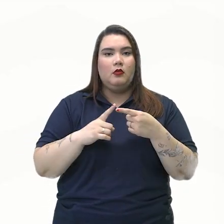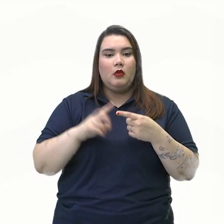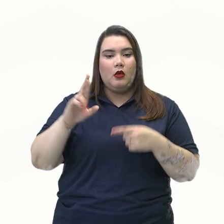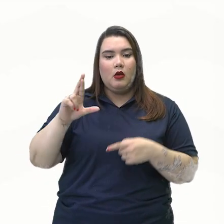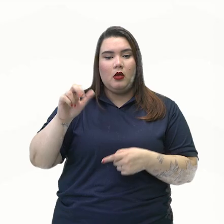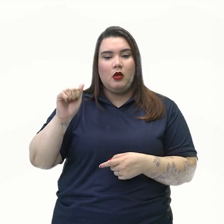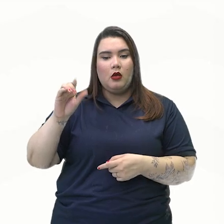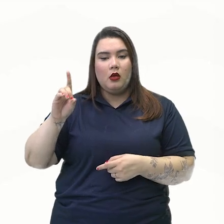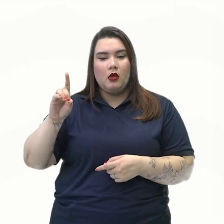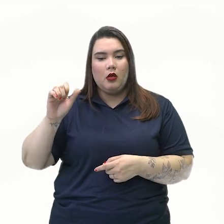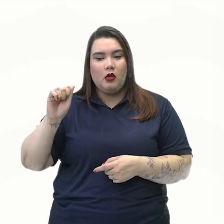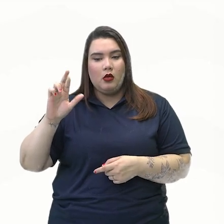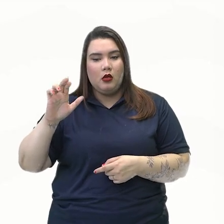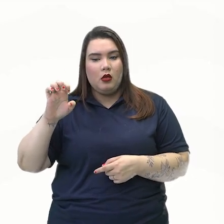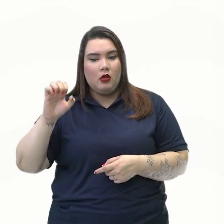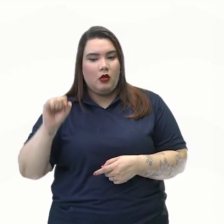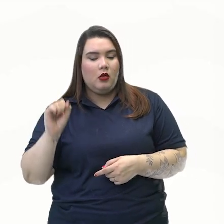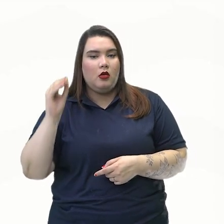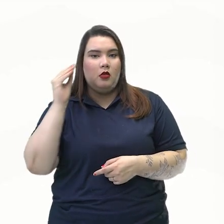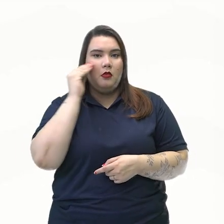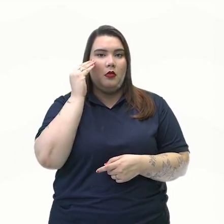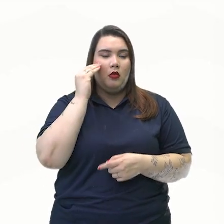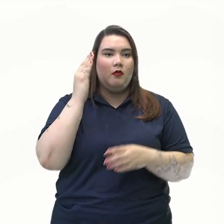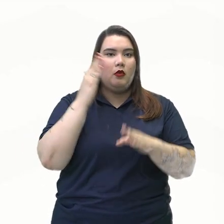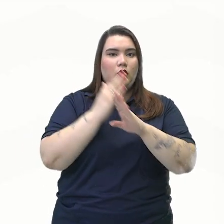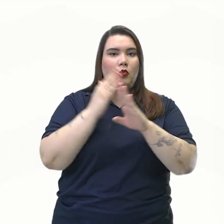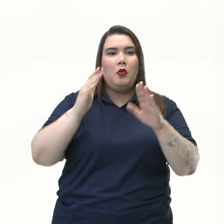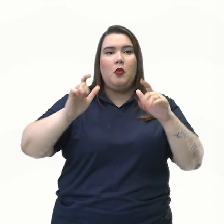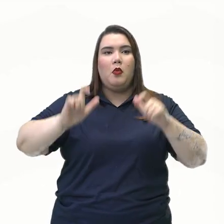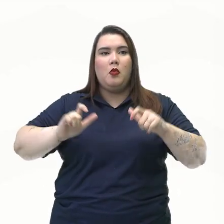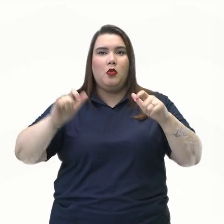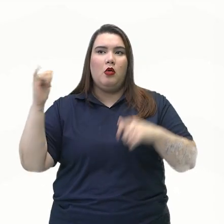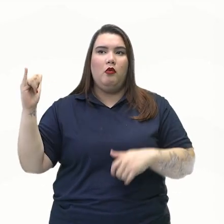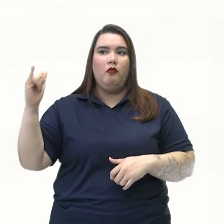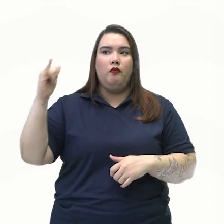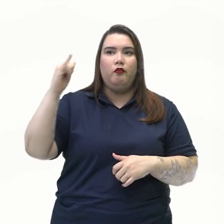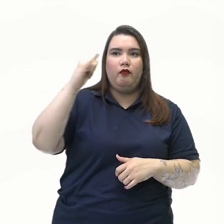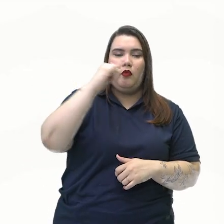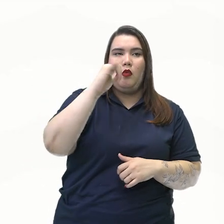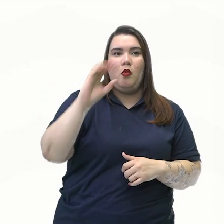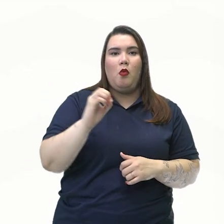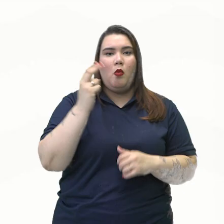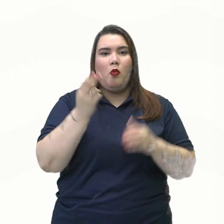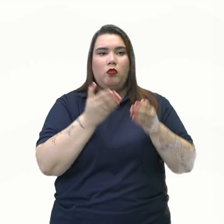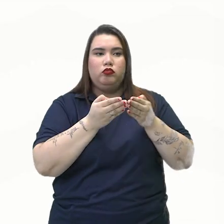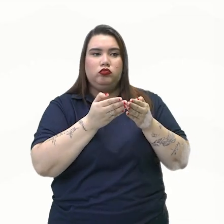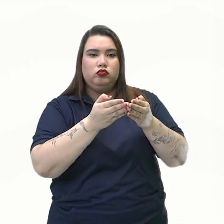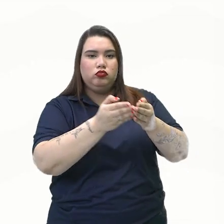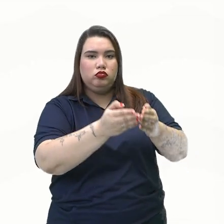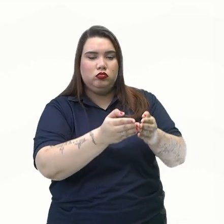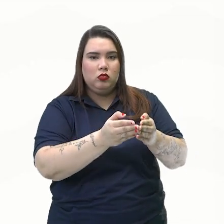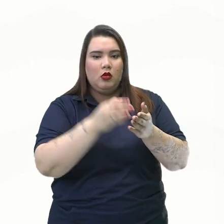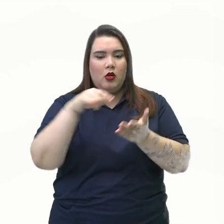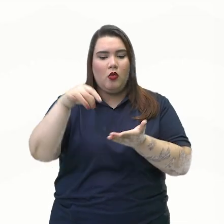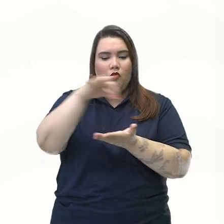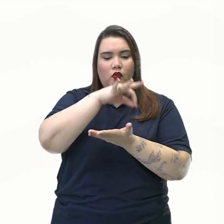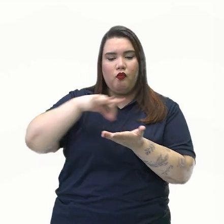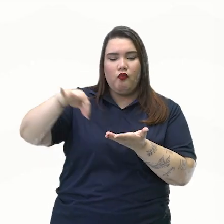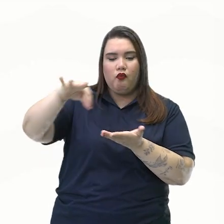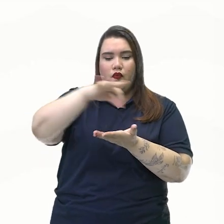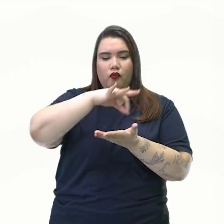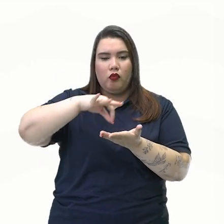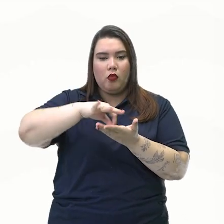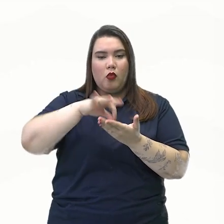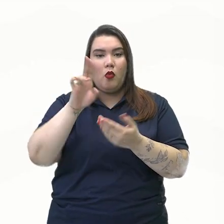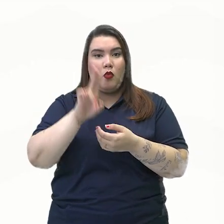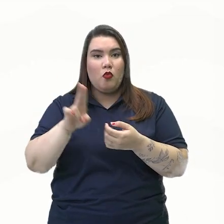né, que servem para a detecção de aviões, né, ou de barcos, né? Eles utilizam uma frequência de